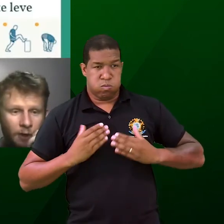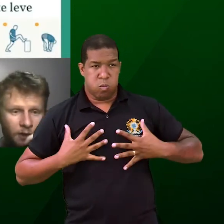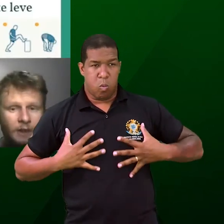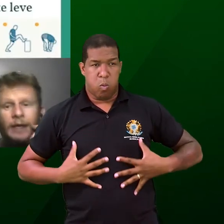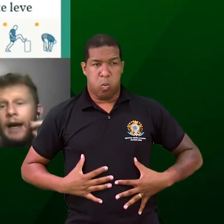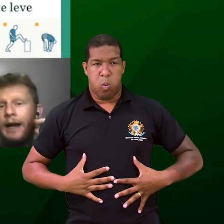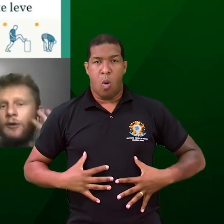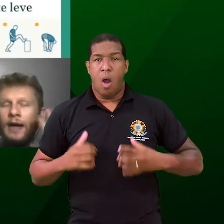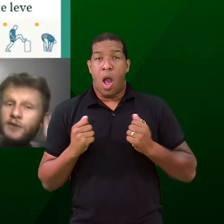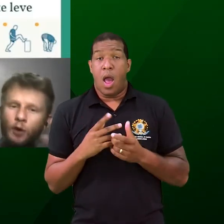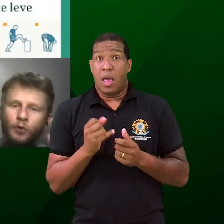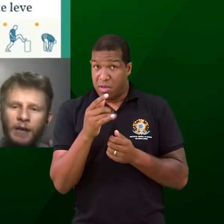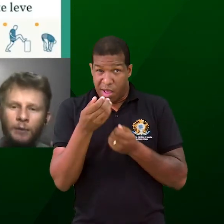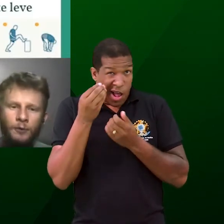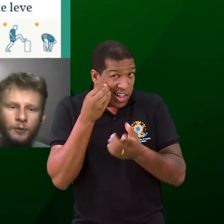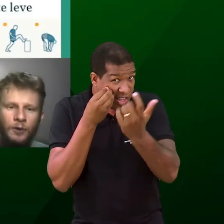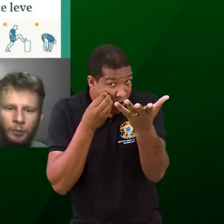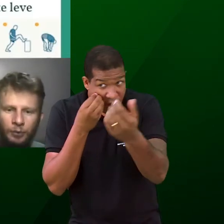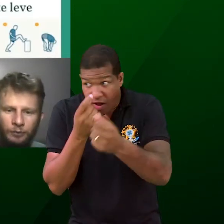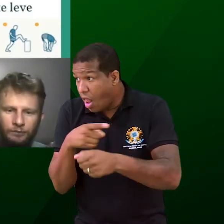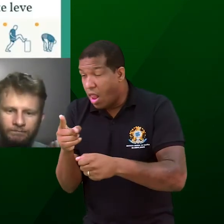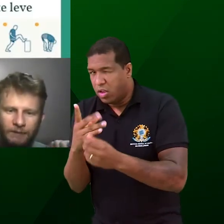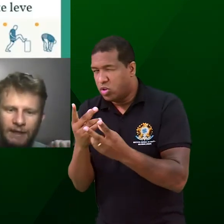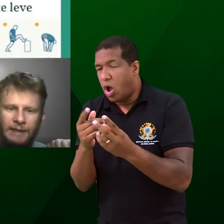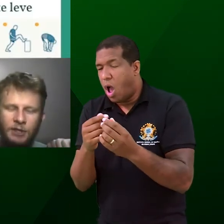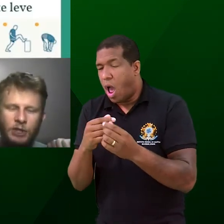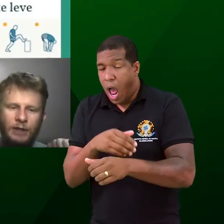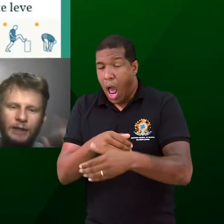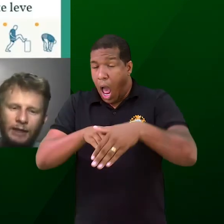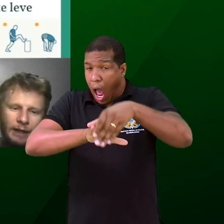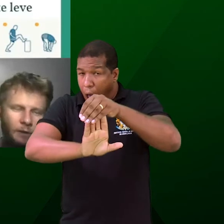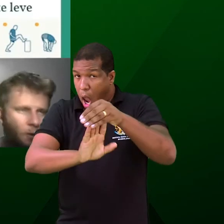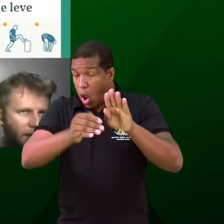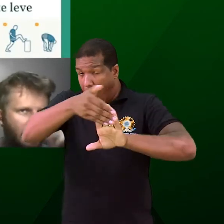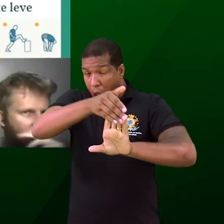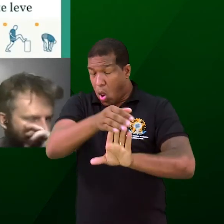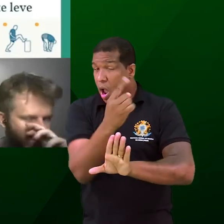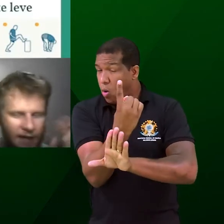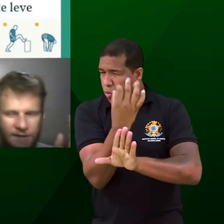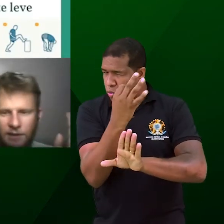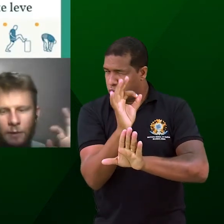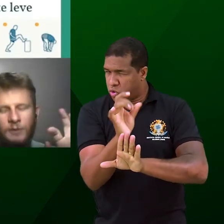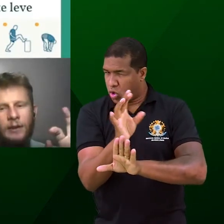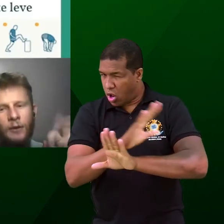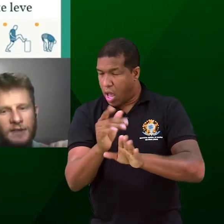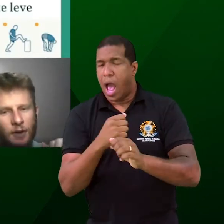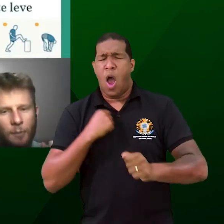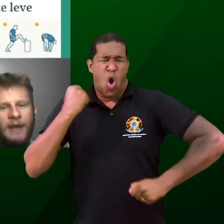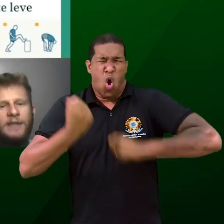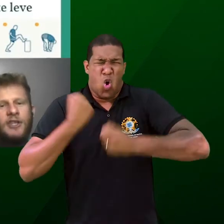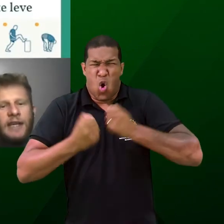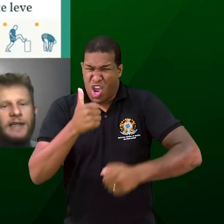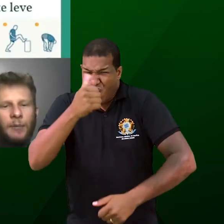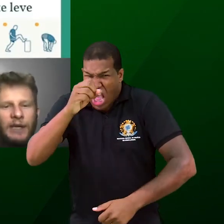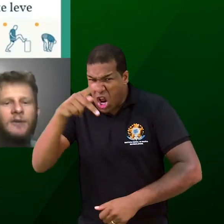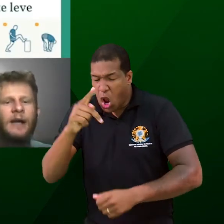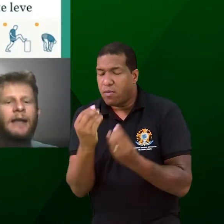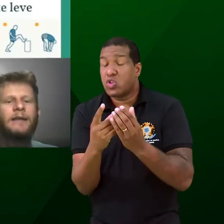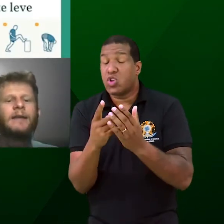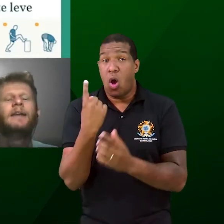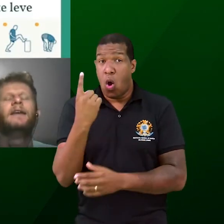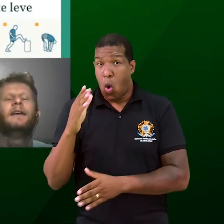ter essa percepção de que está cansado e só passou 2, 3 minutos. Não interessa, porque tu não